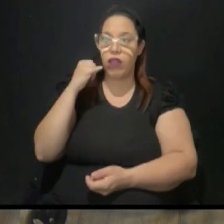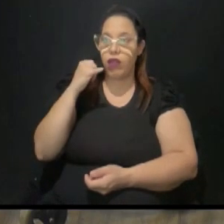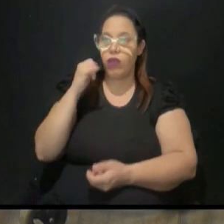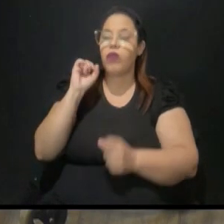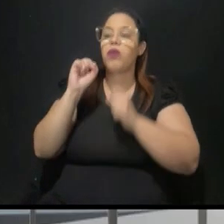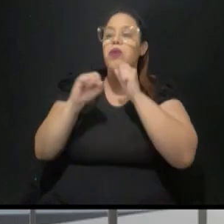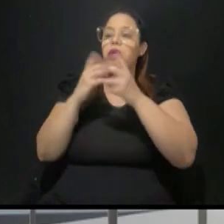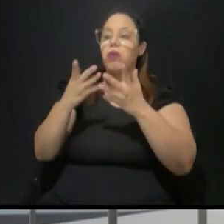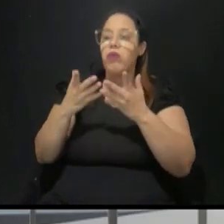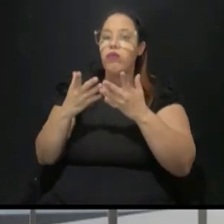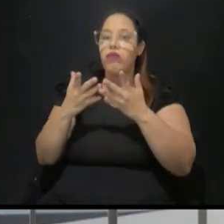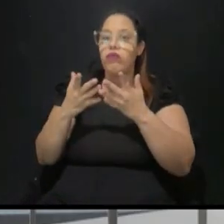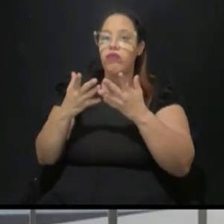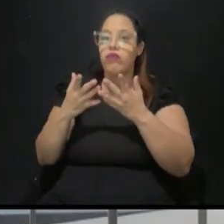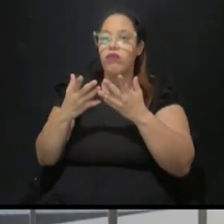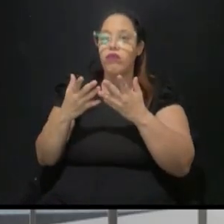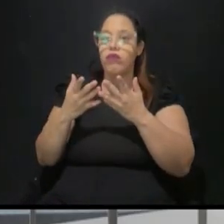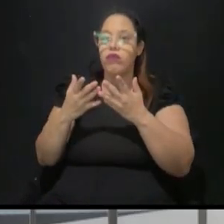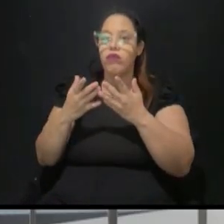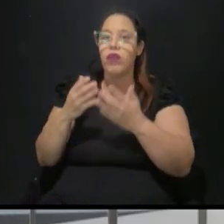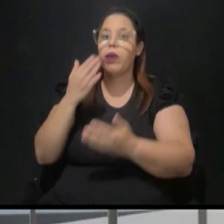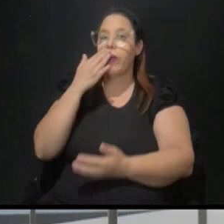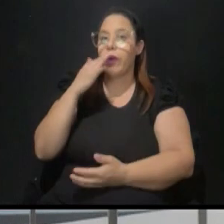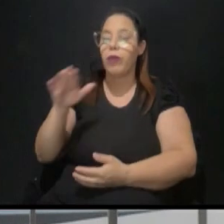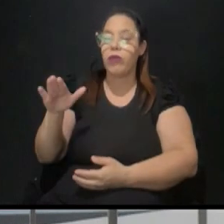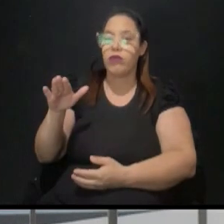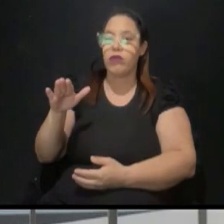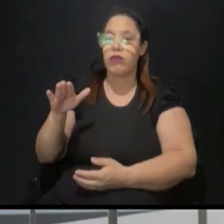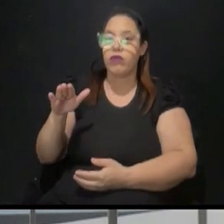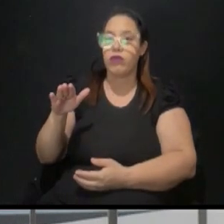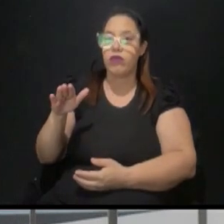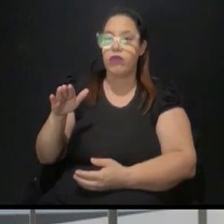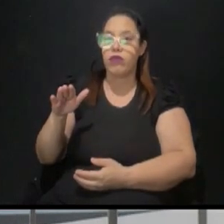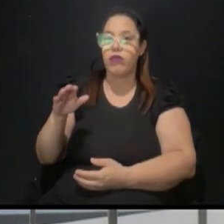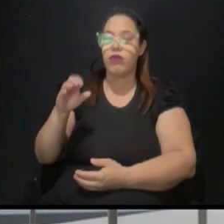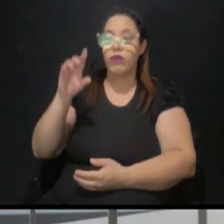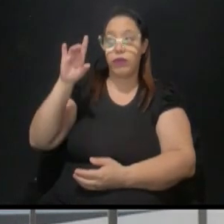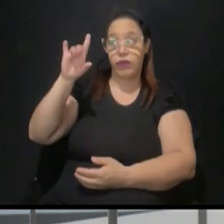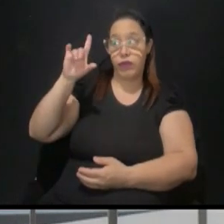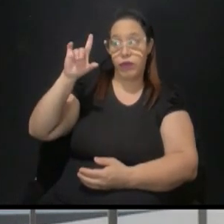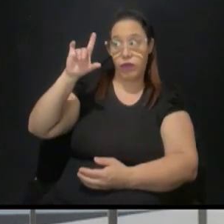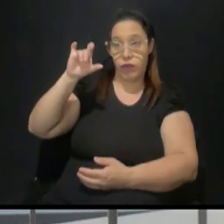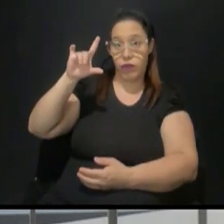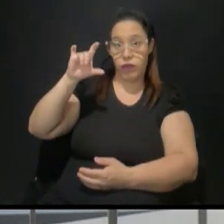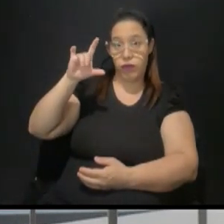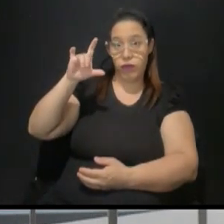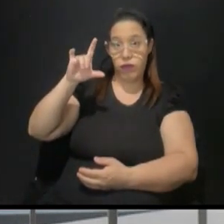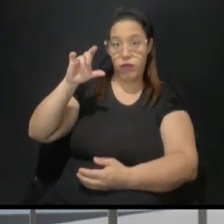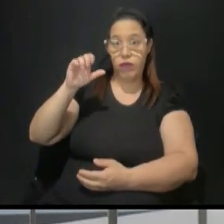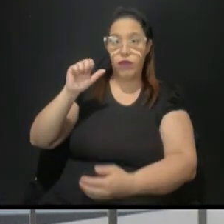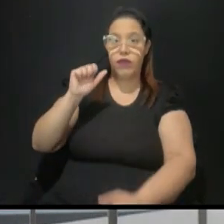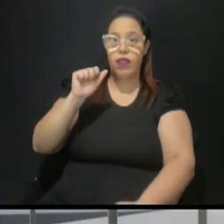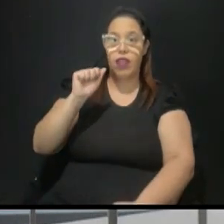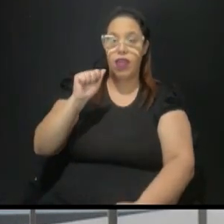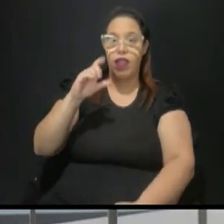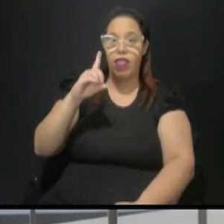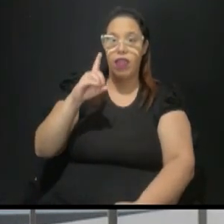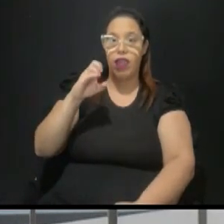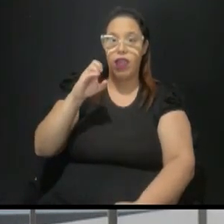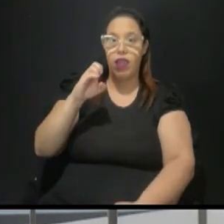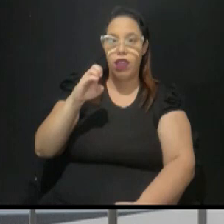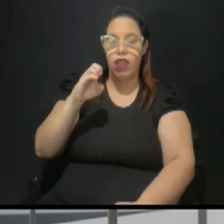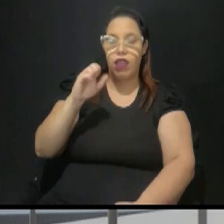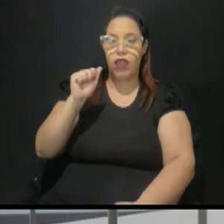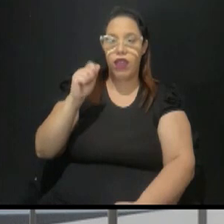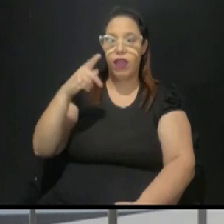gente pede para as pessoas entrarem através do nosso Instagram. Então você, @DEACamp, lá você deixa a sua